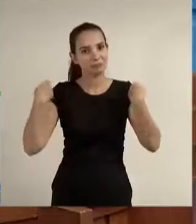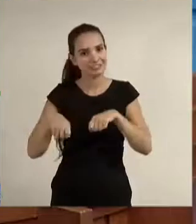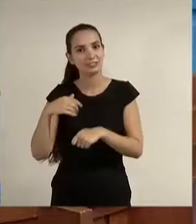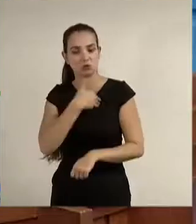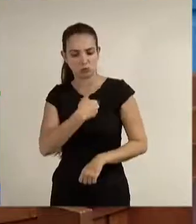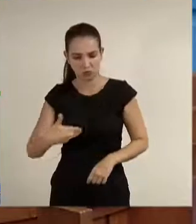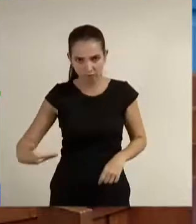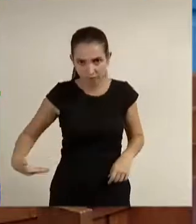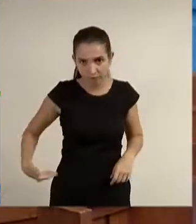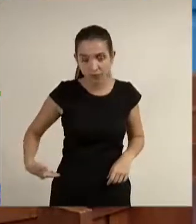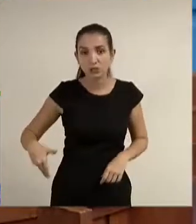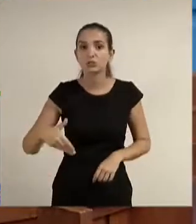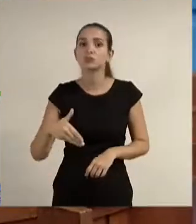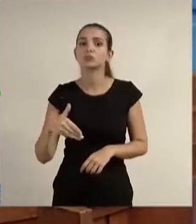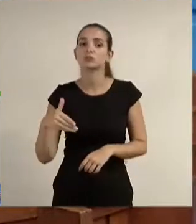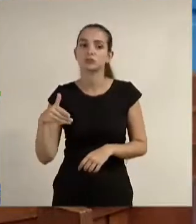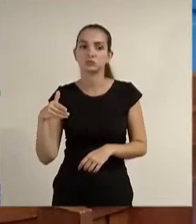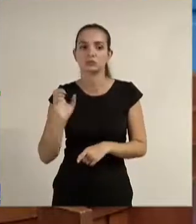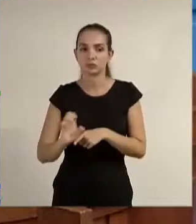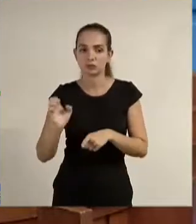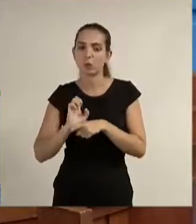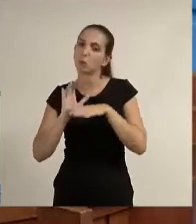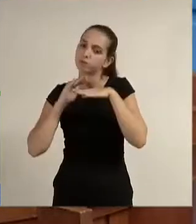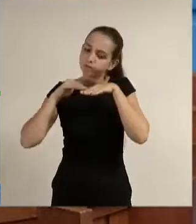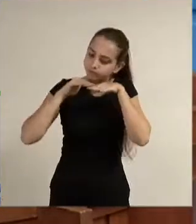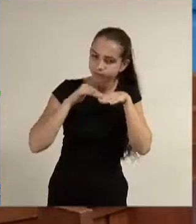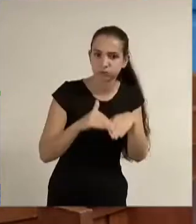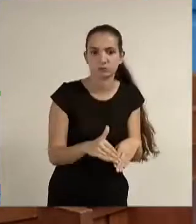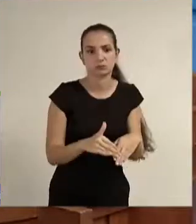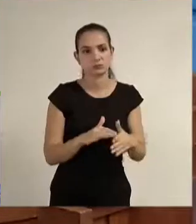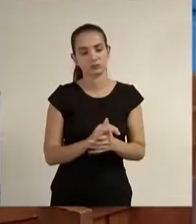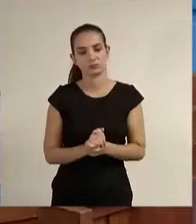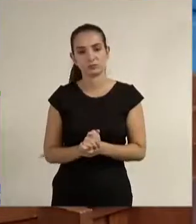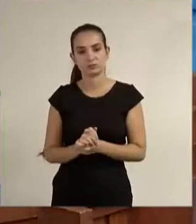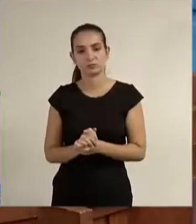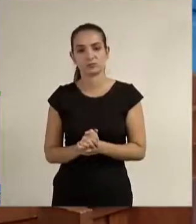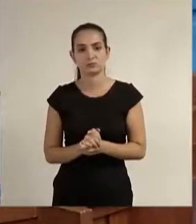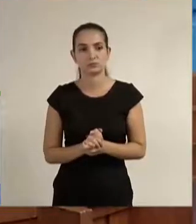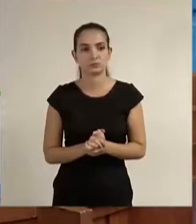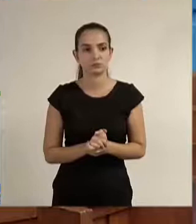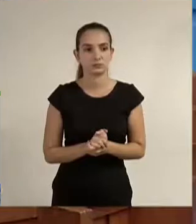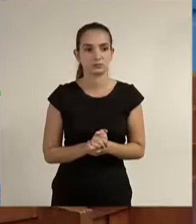estado, já que a prefeitura alega não dispor de recursos para isso.